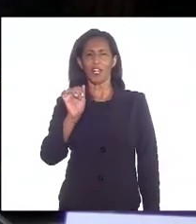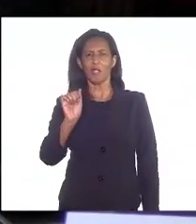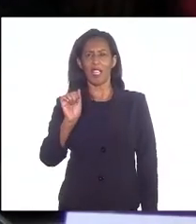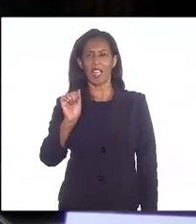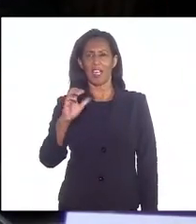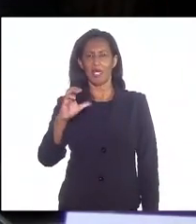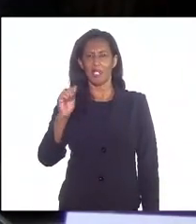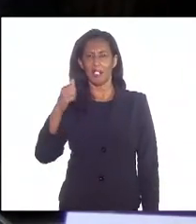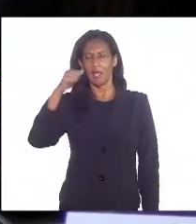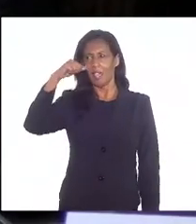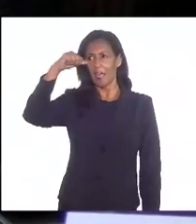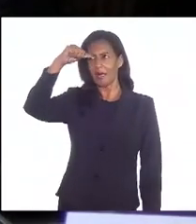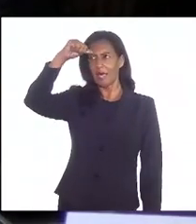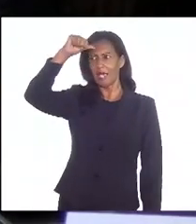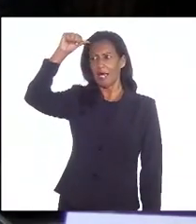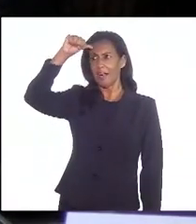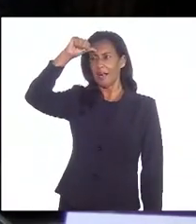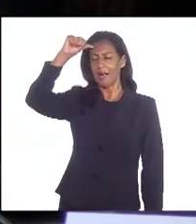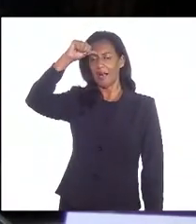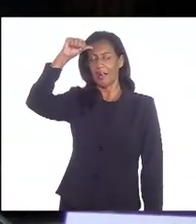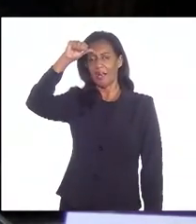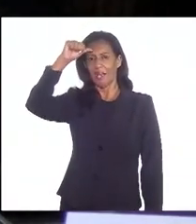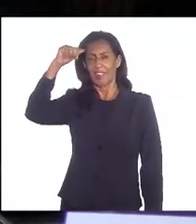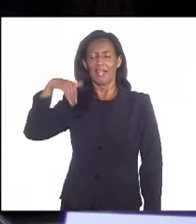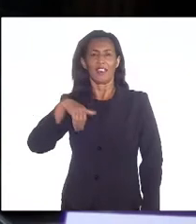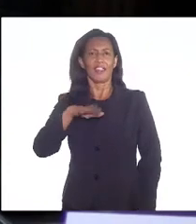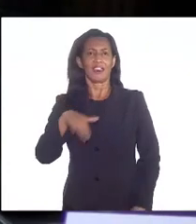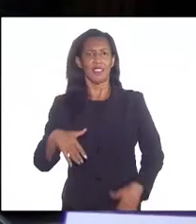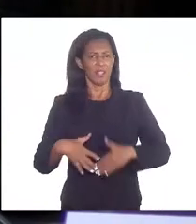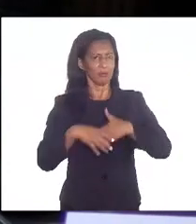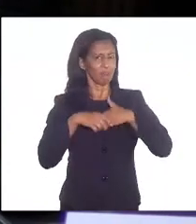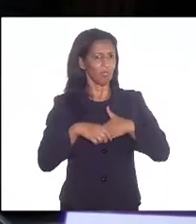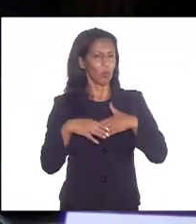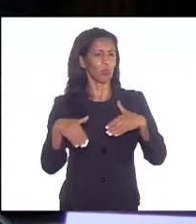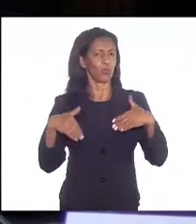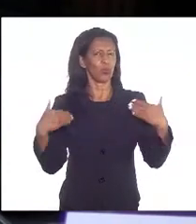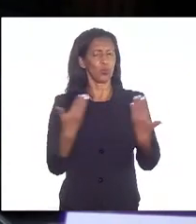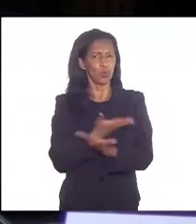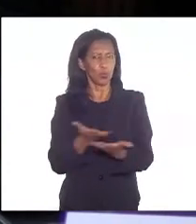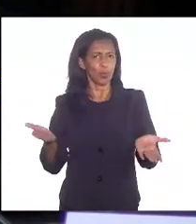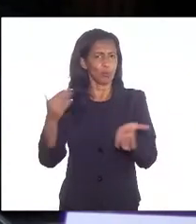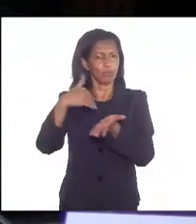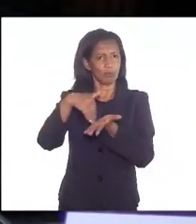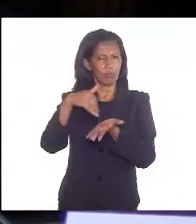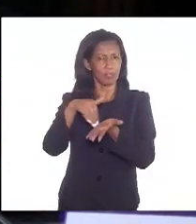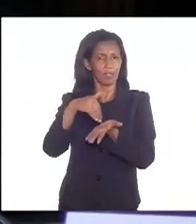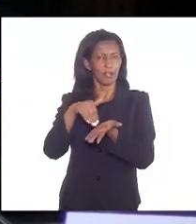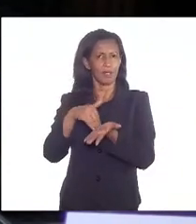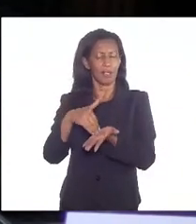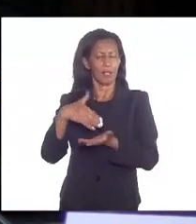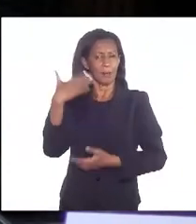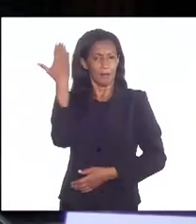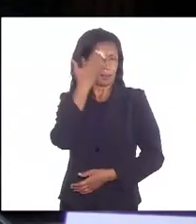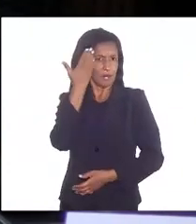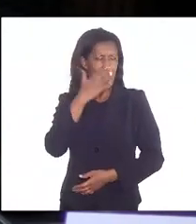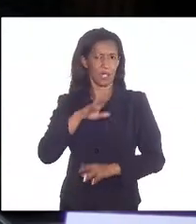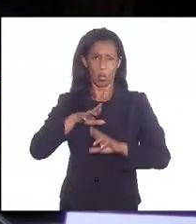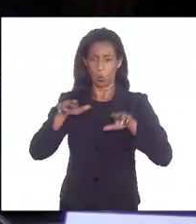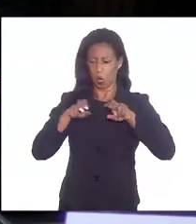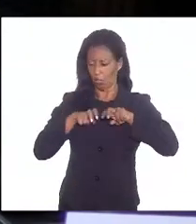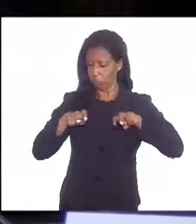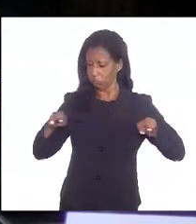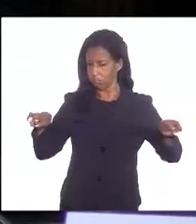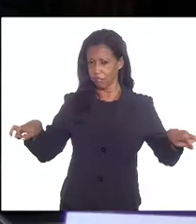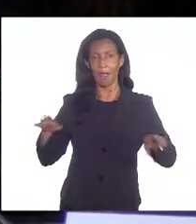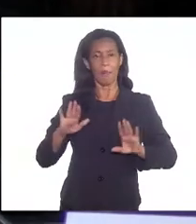nome de quem eu saúdo todos os secretários presentes, não só aqui na mesa, mas